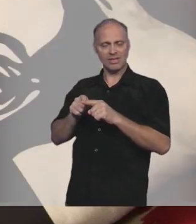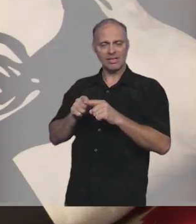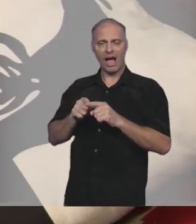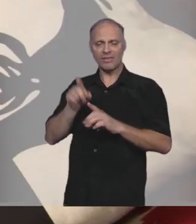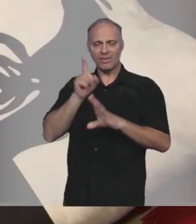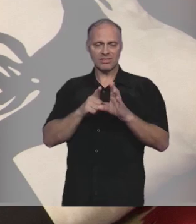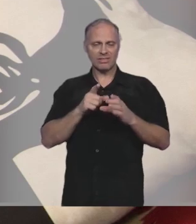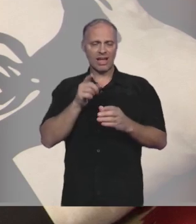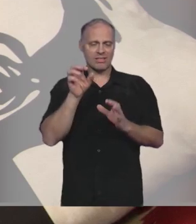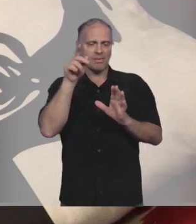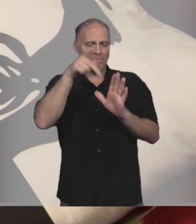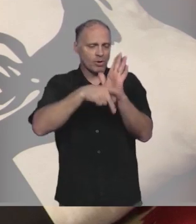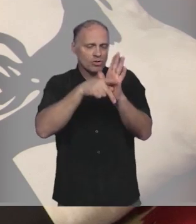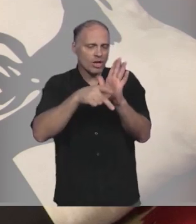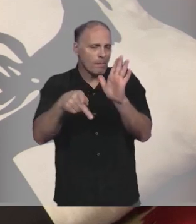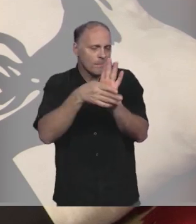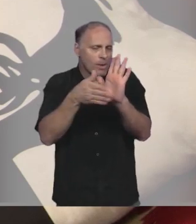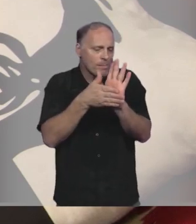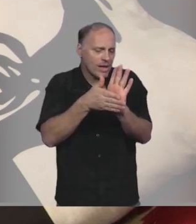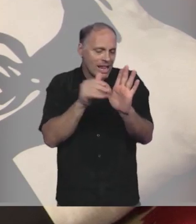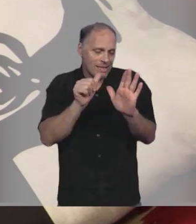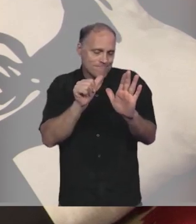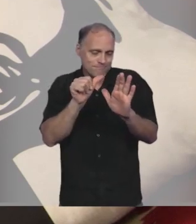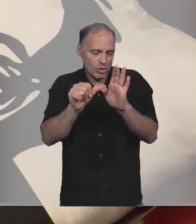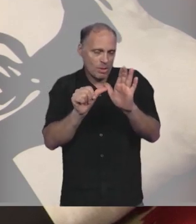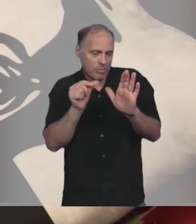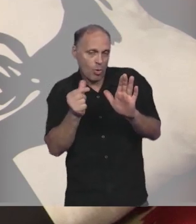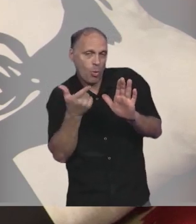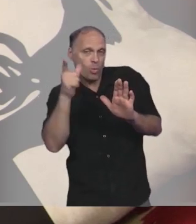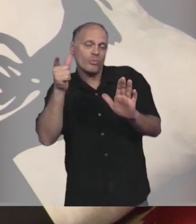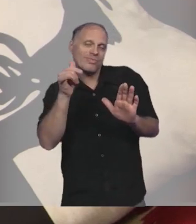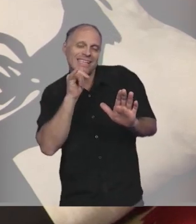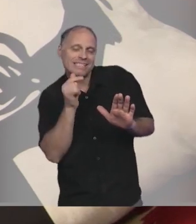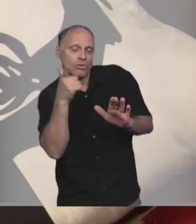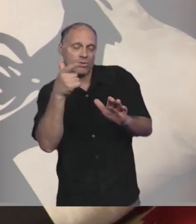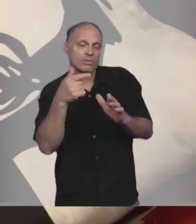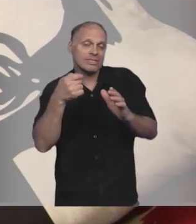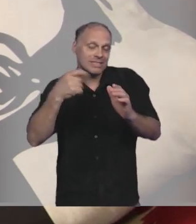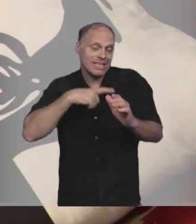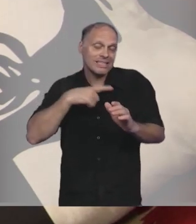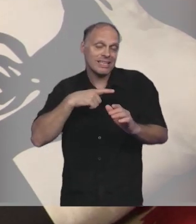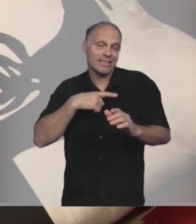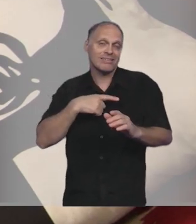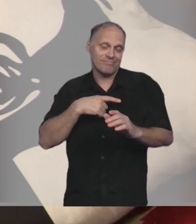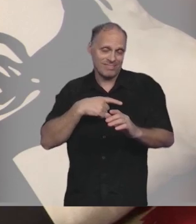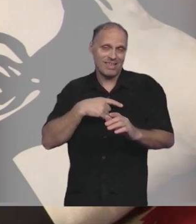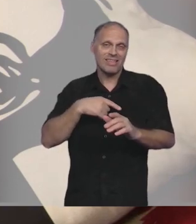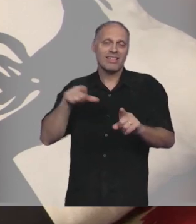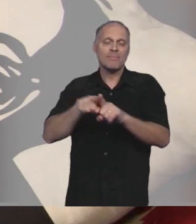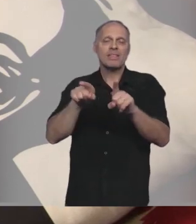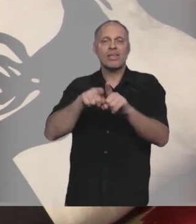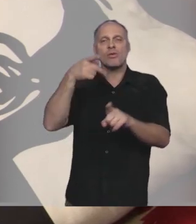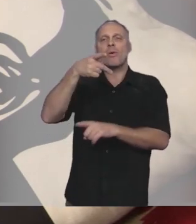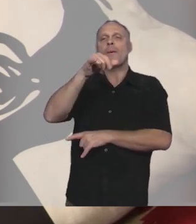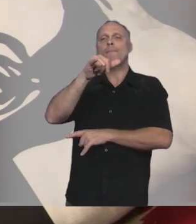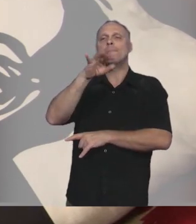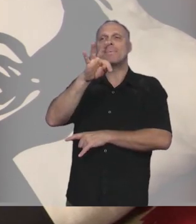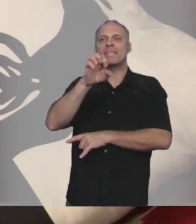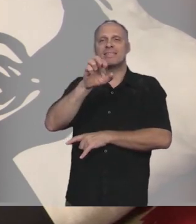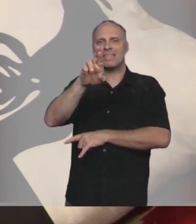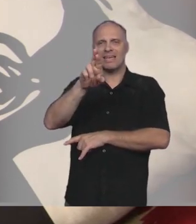do planejamento, que o diretor arrisque. Então, o Peter Brook, que é um teórico